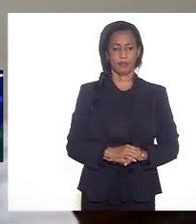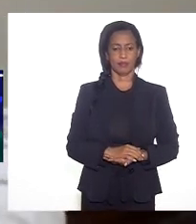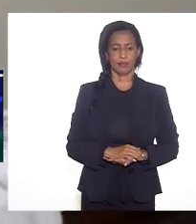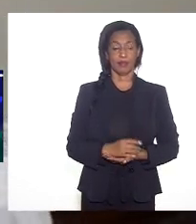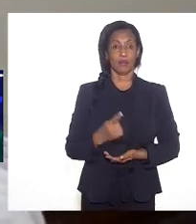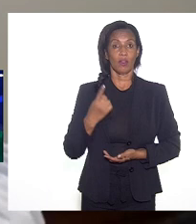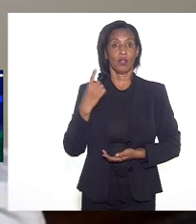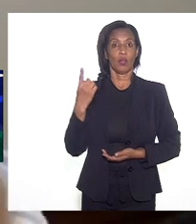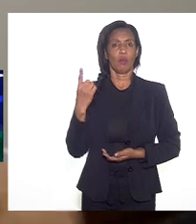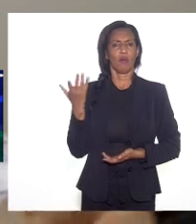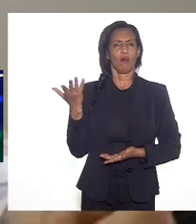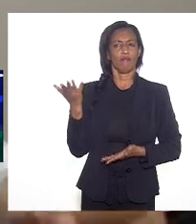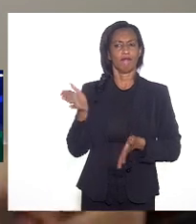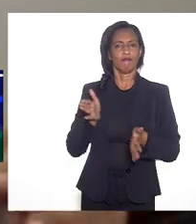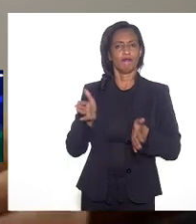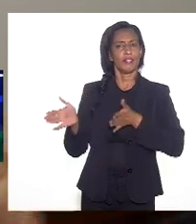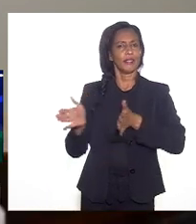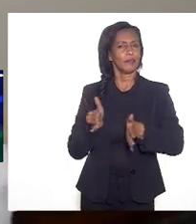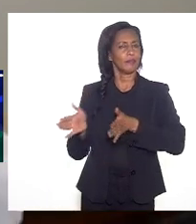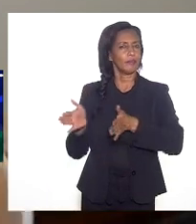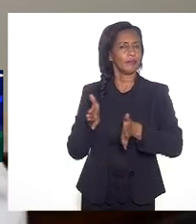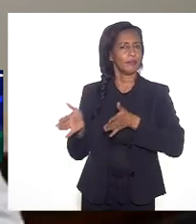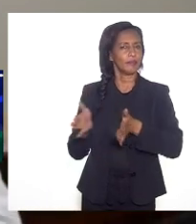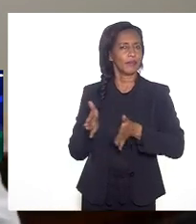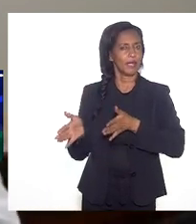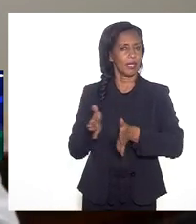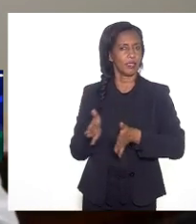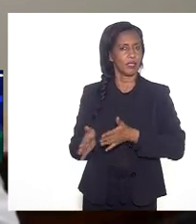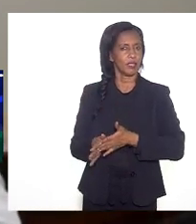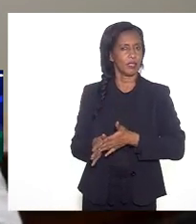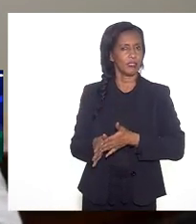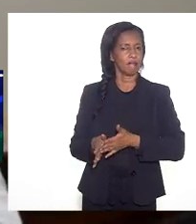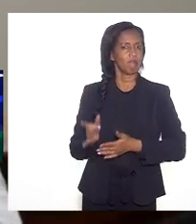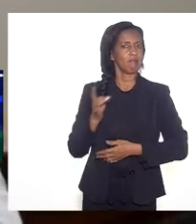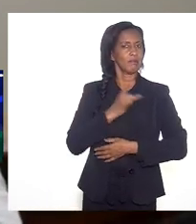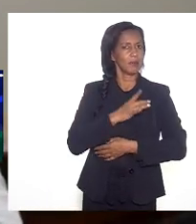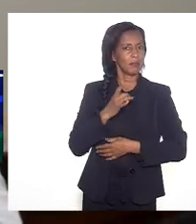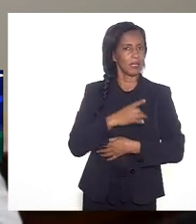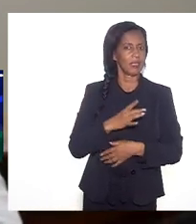uma flexibilidade absolutamente temerária